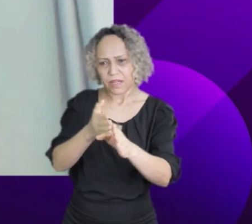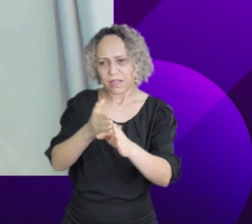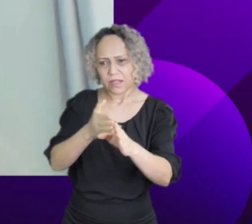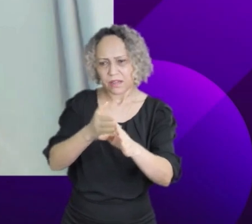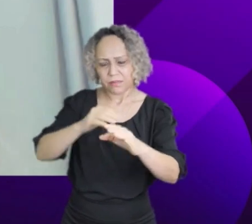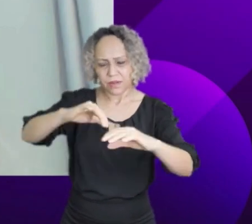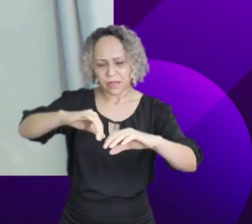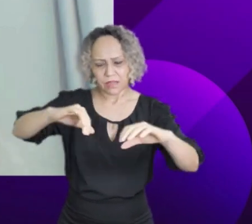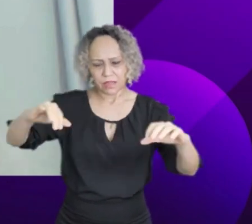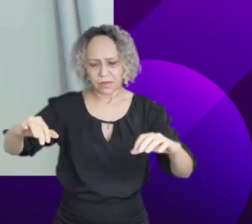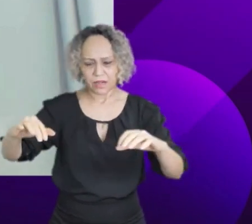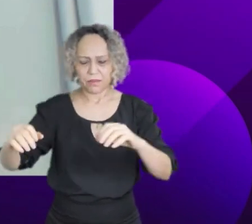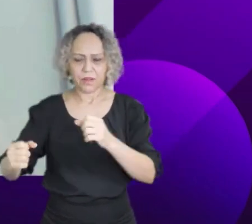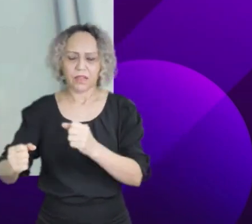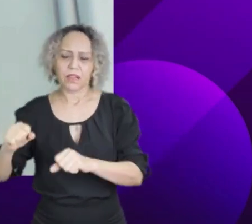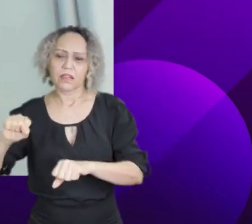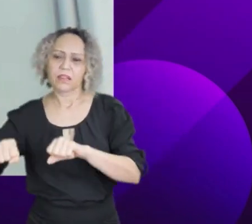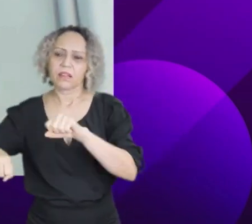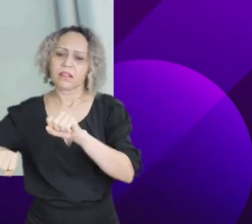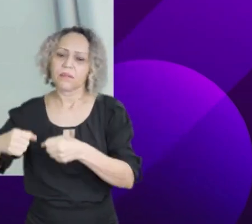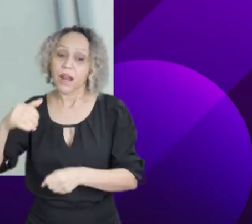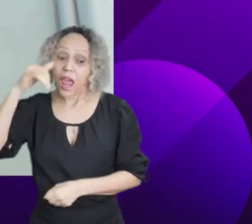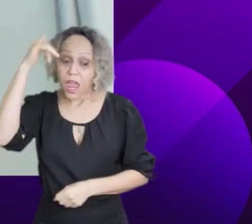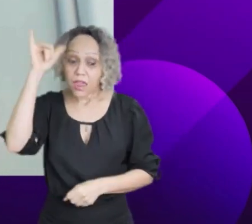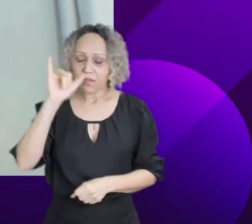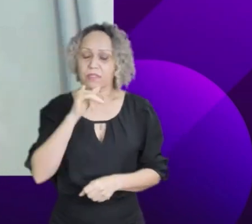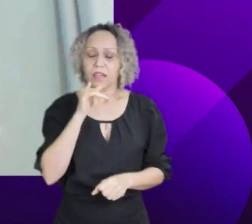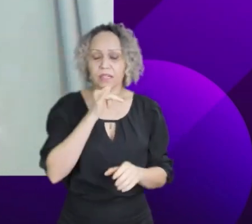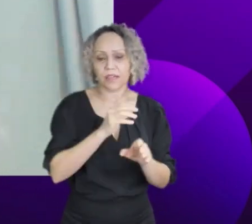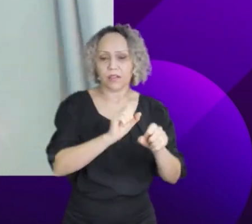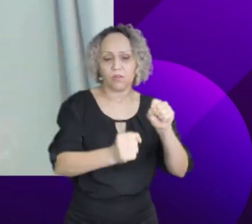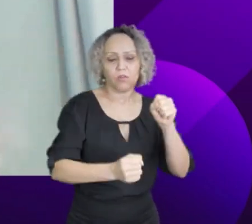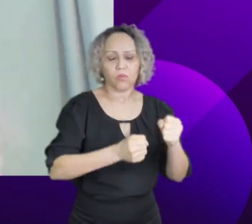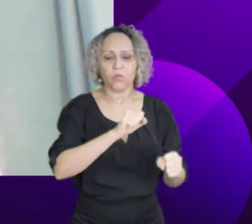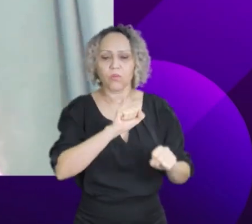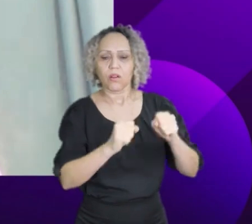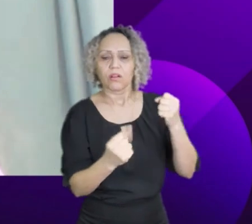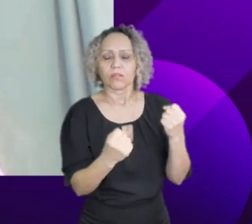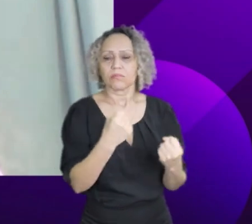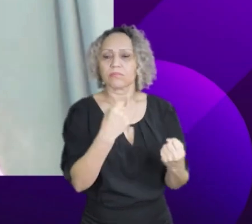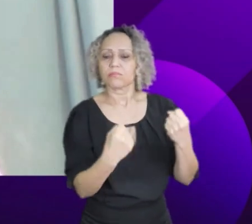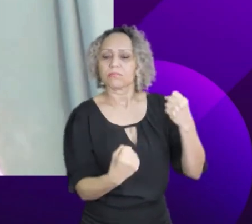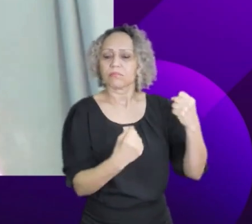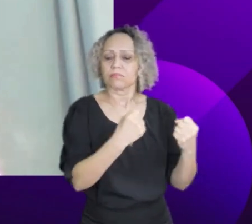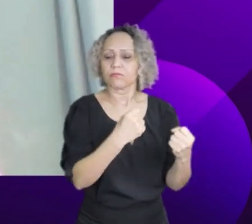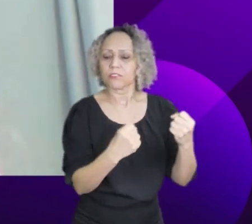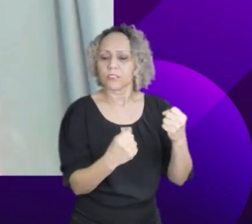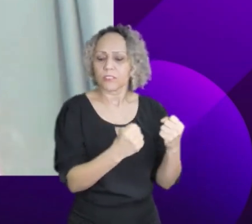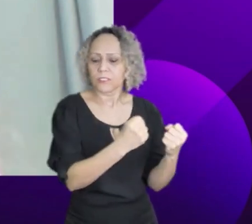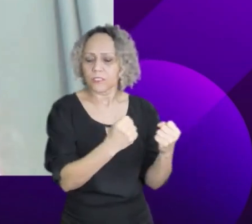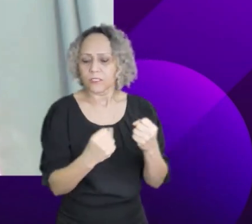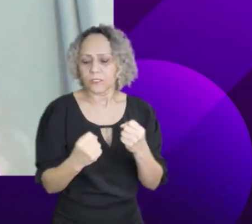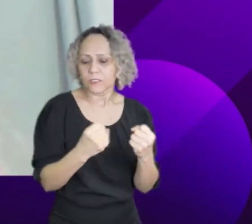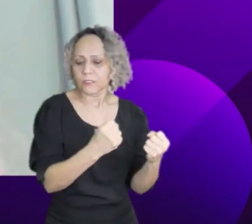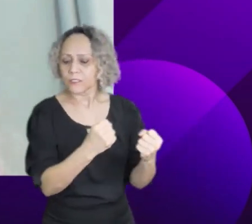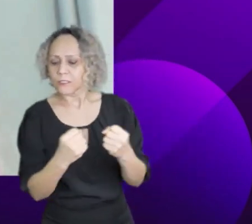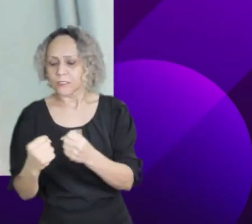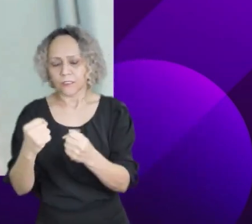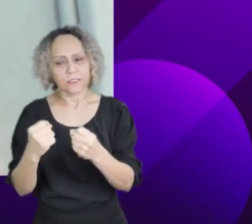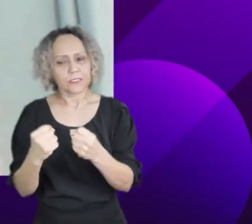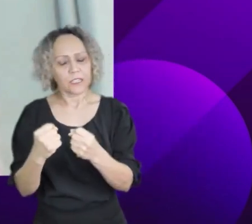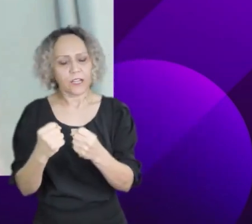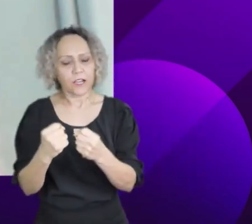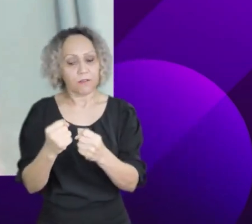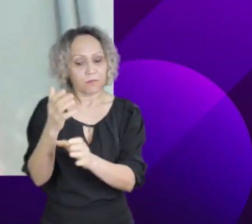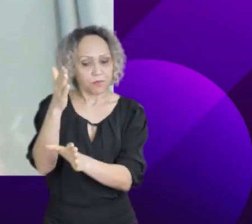impeça o carro de trafegar na parte que o ciclista trafega. Quando essa separação é feita